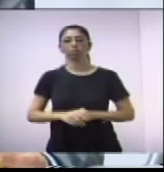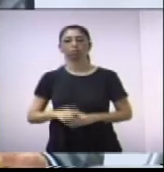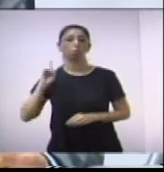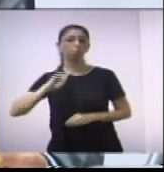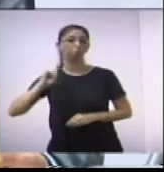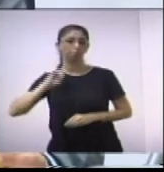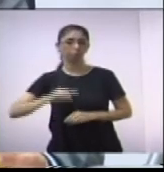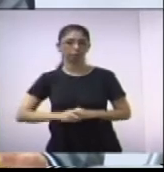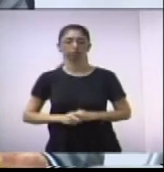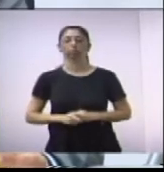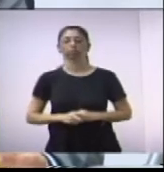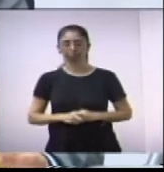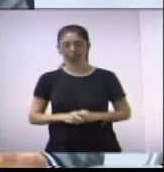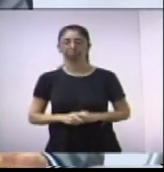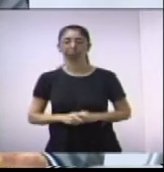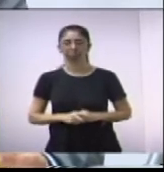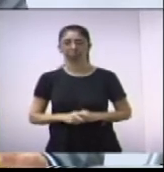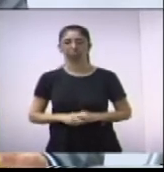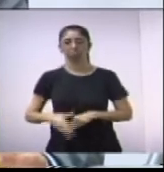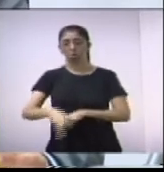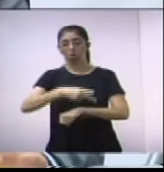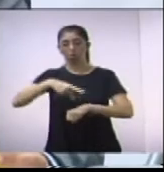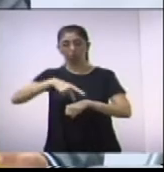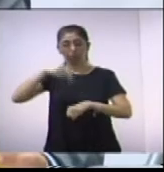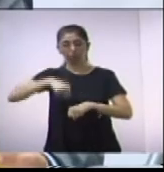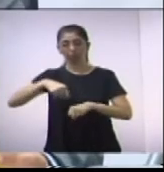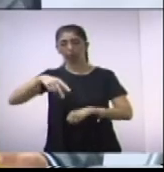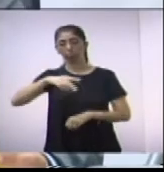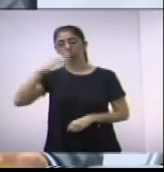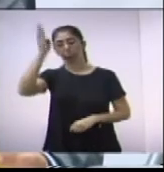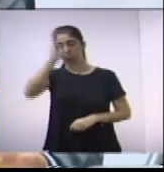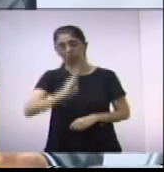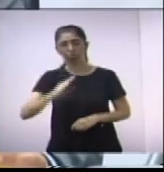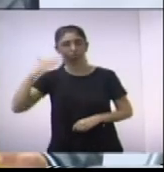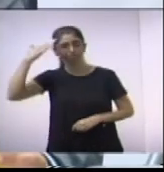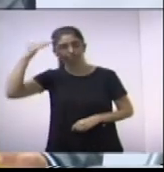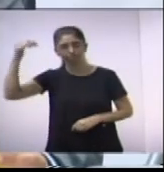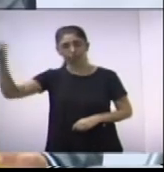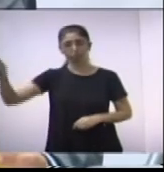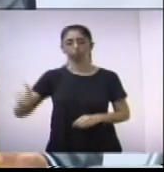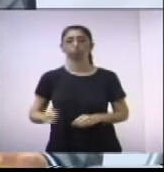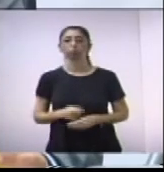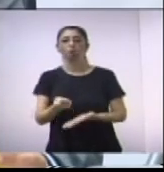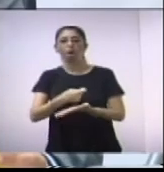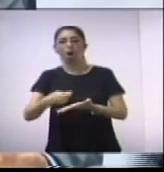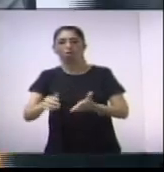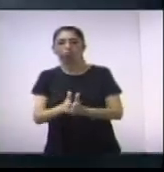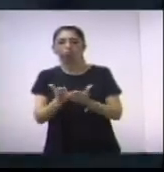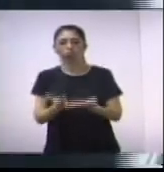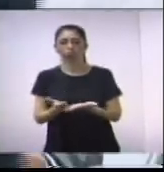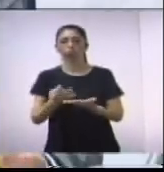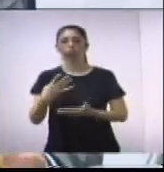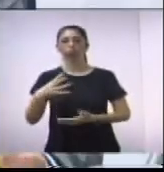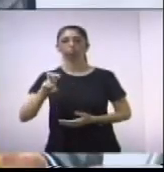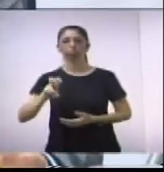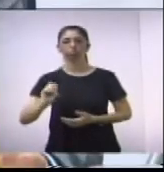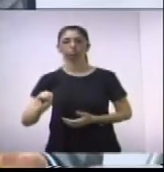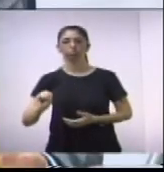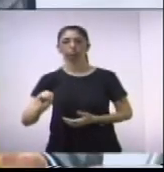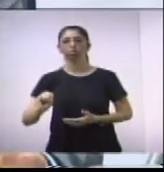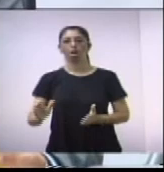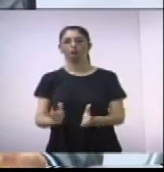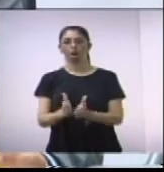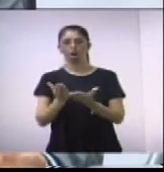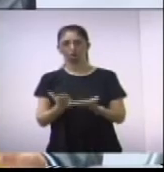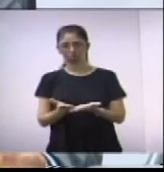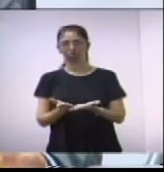expoente espírita do país, com mais de 450 livros psicografados, mais de 50